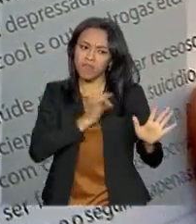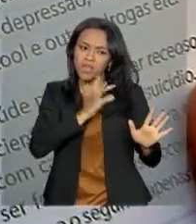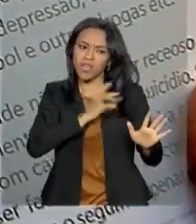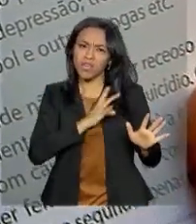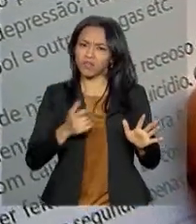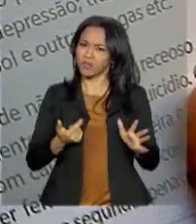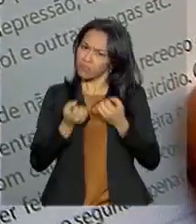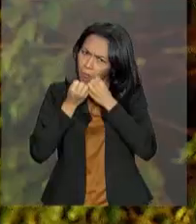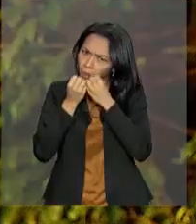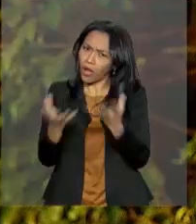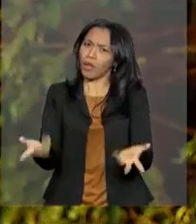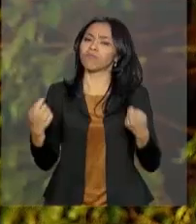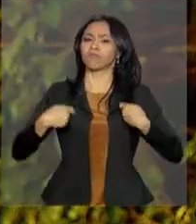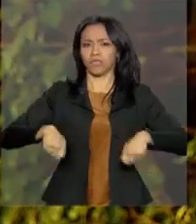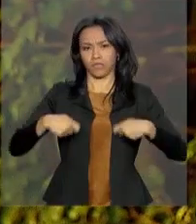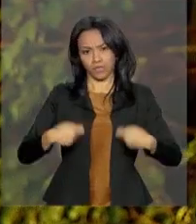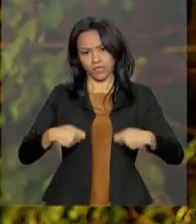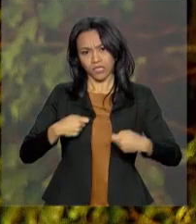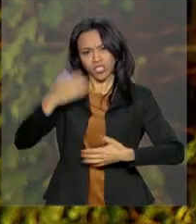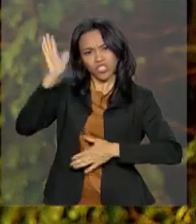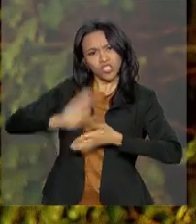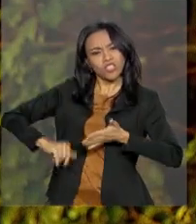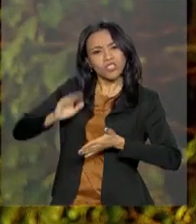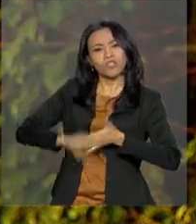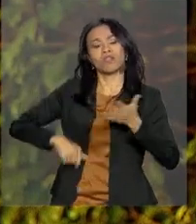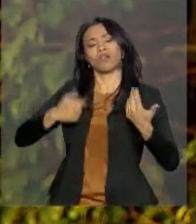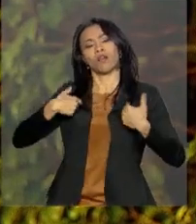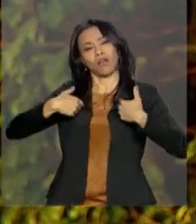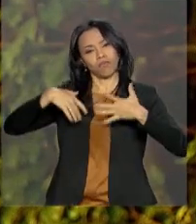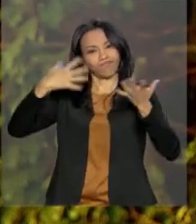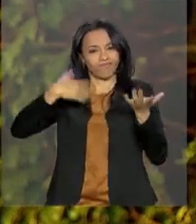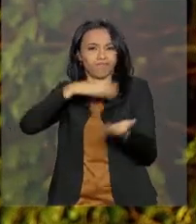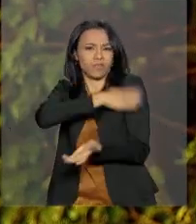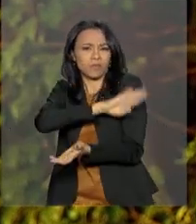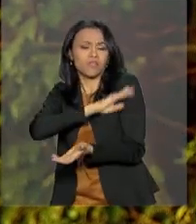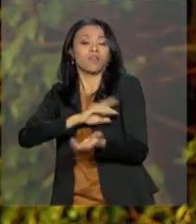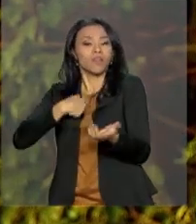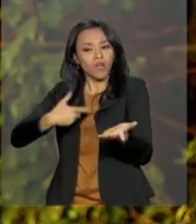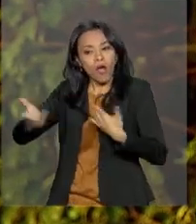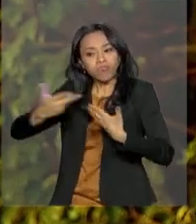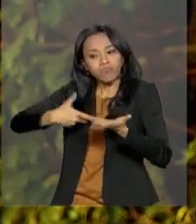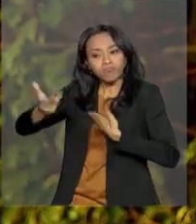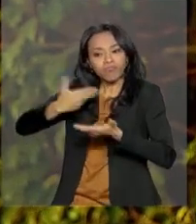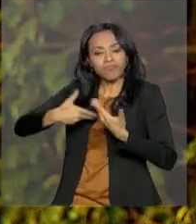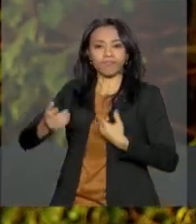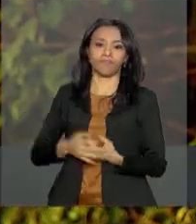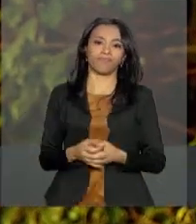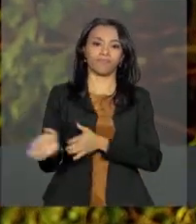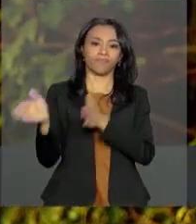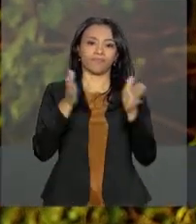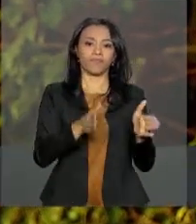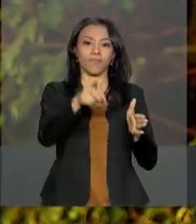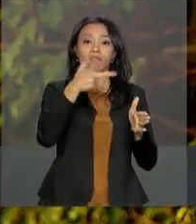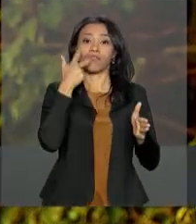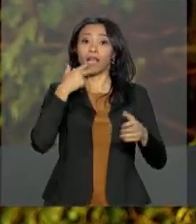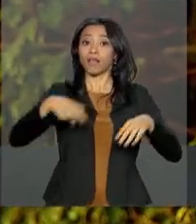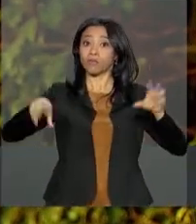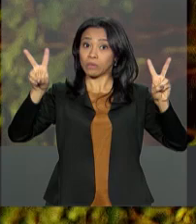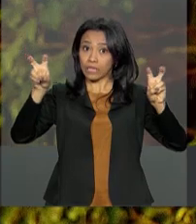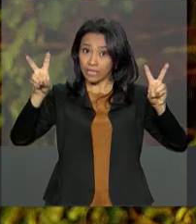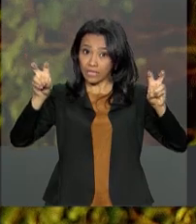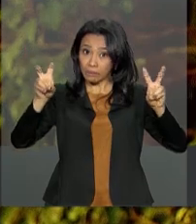falar sobre o assunto derrubar tabus e compartilhar informações falar de suicídio é falar da vida